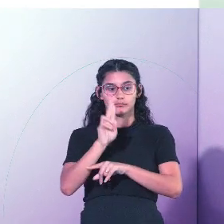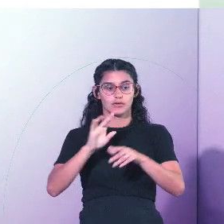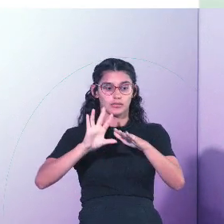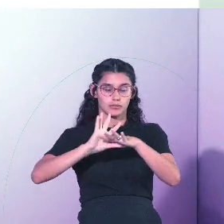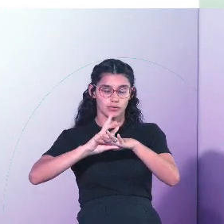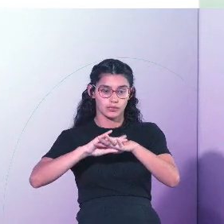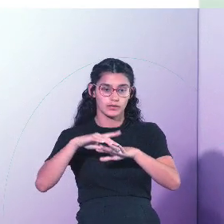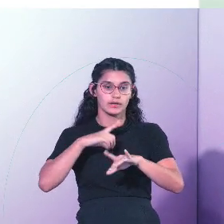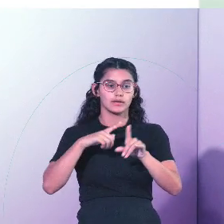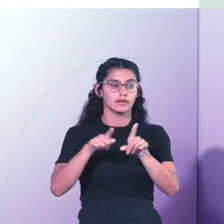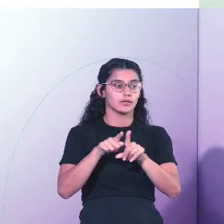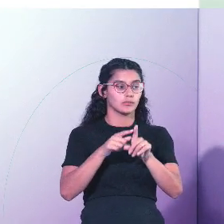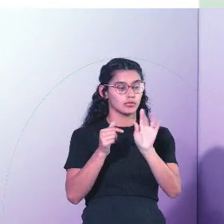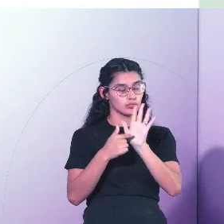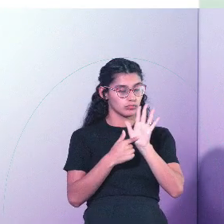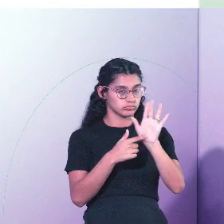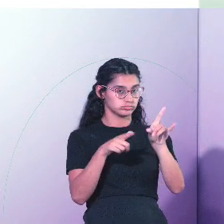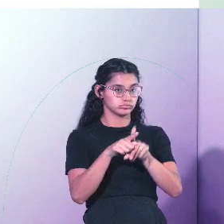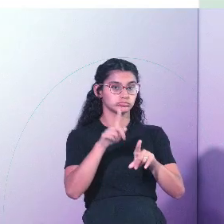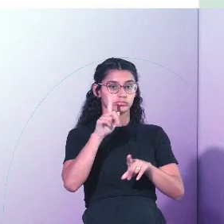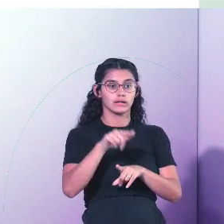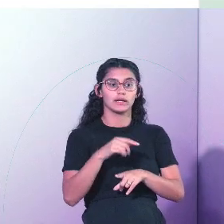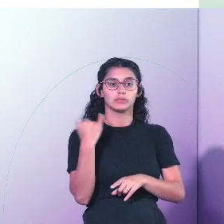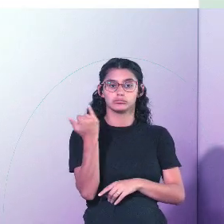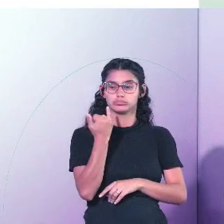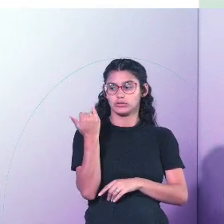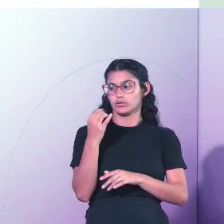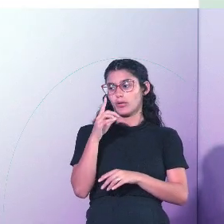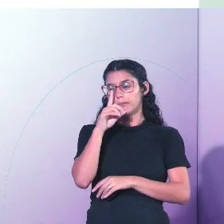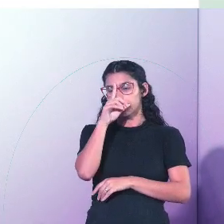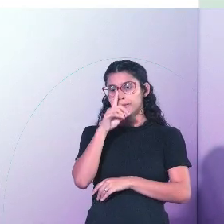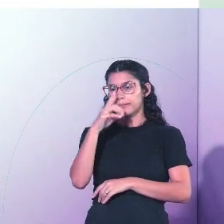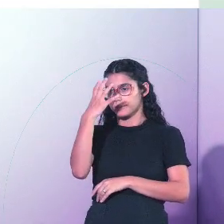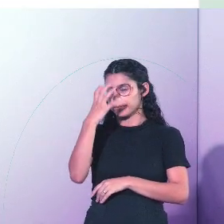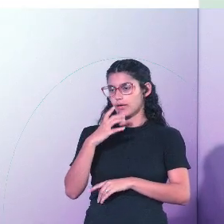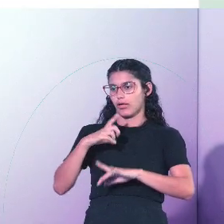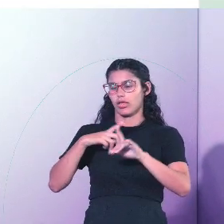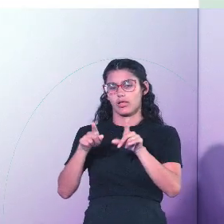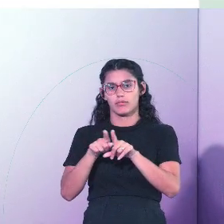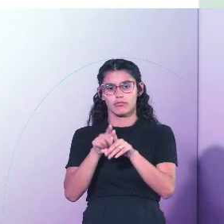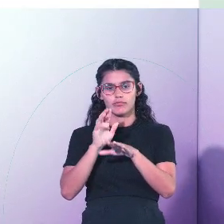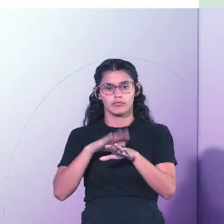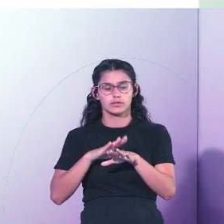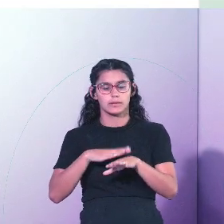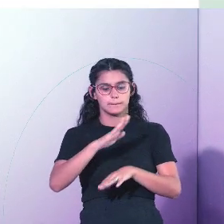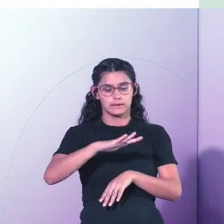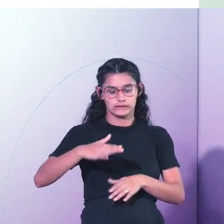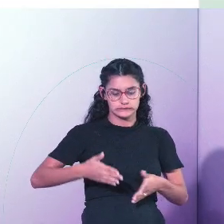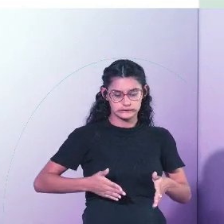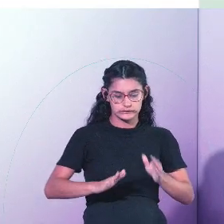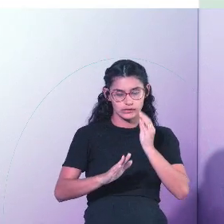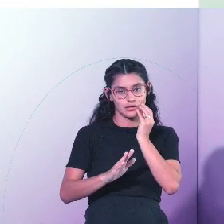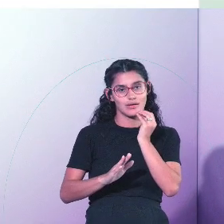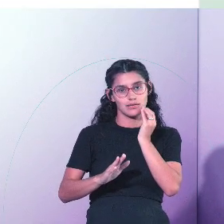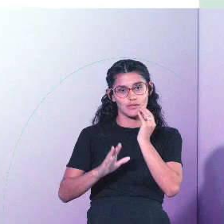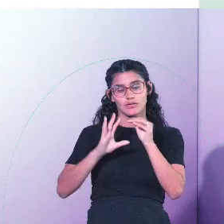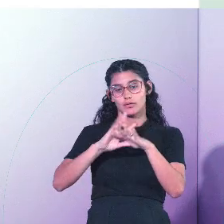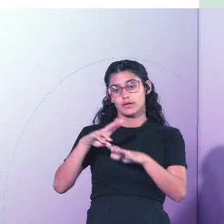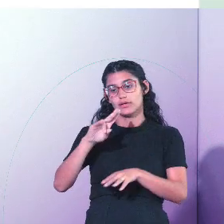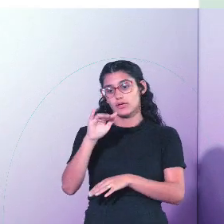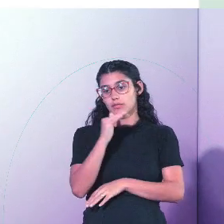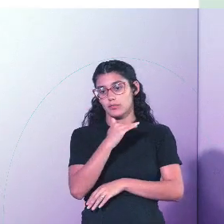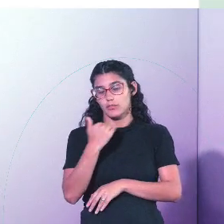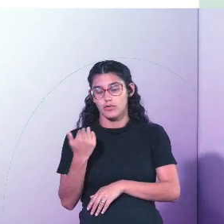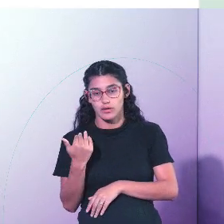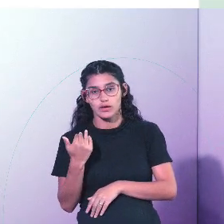que nem atrofia muscular espinal, ela é extremamente grave. Do tipo 1, a criança que nasce com essa doença, ela vai morrer em